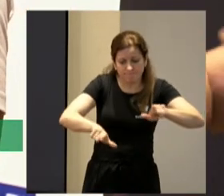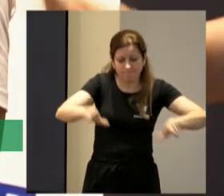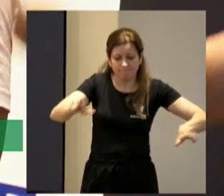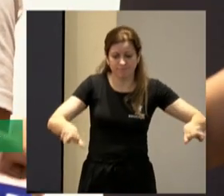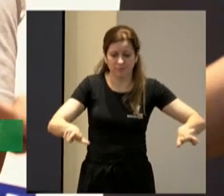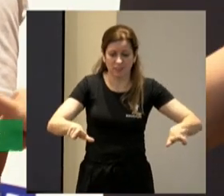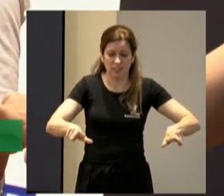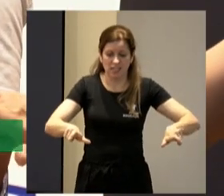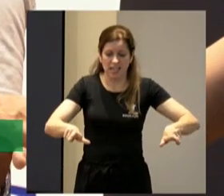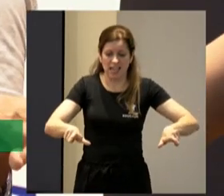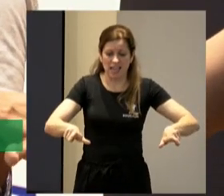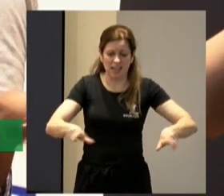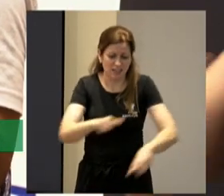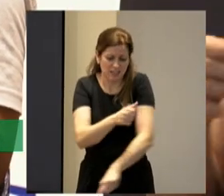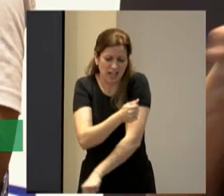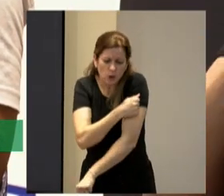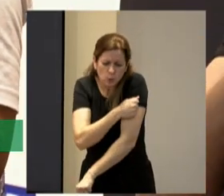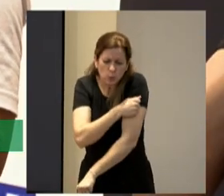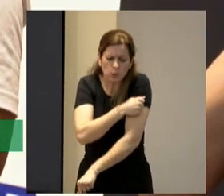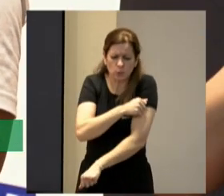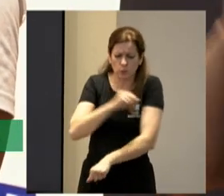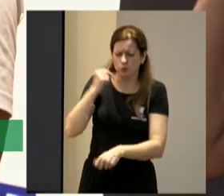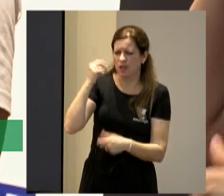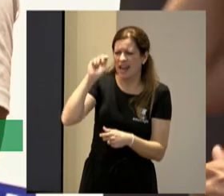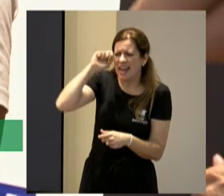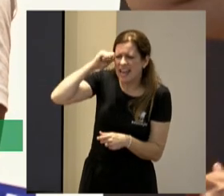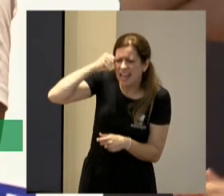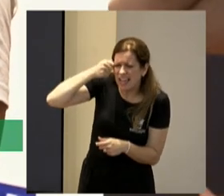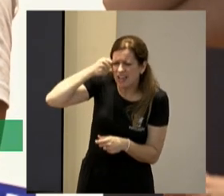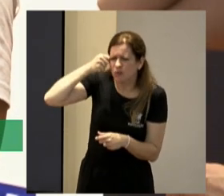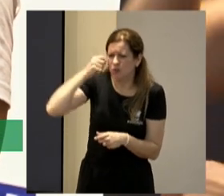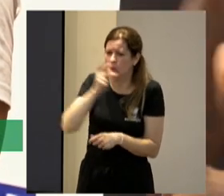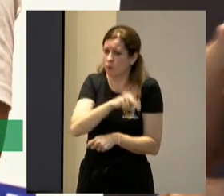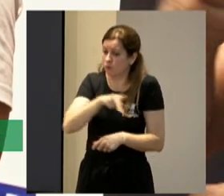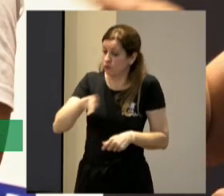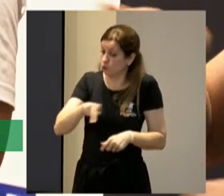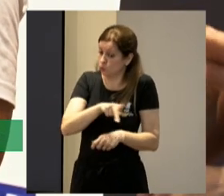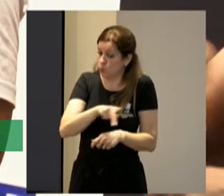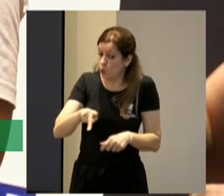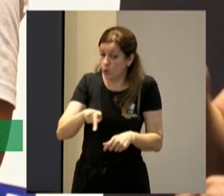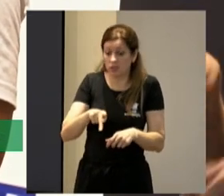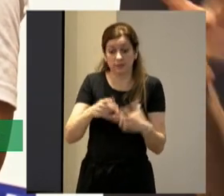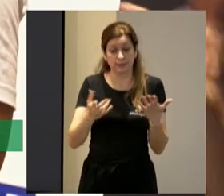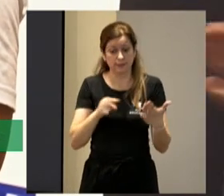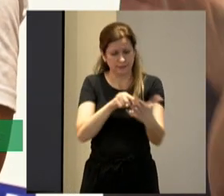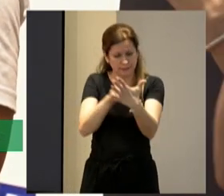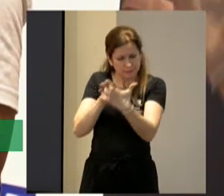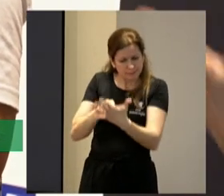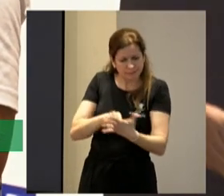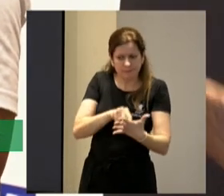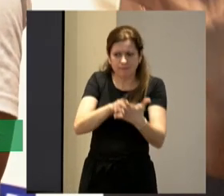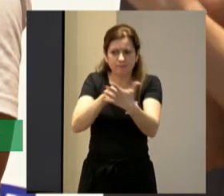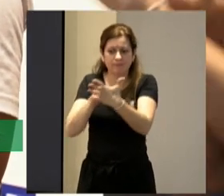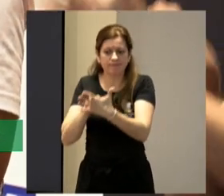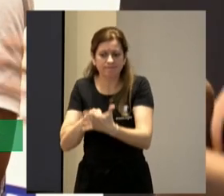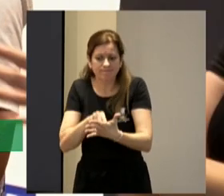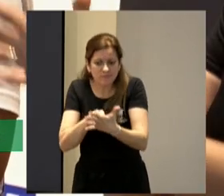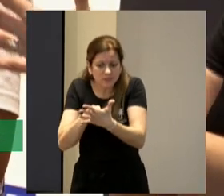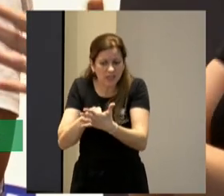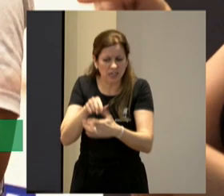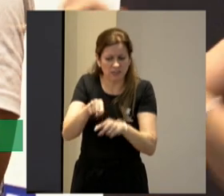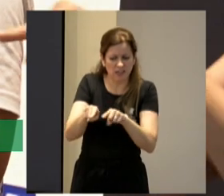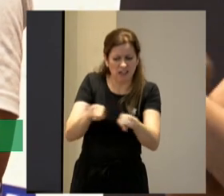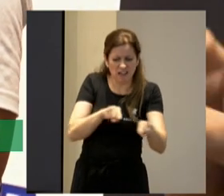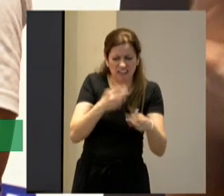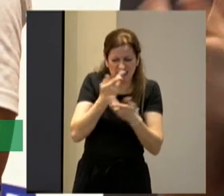não heteronormativos. Professores incorporando apelidos a nomes africanos de